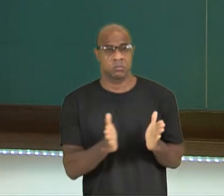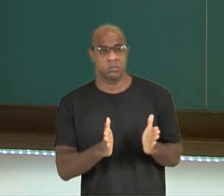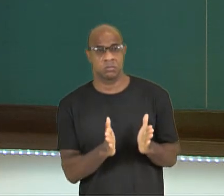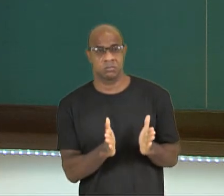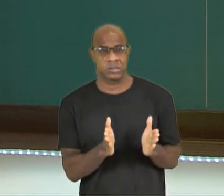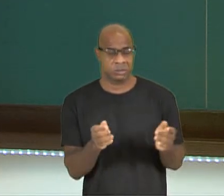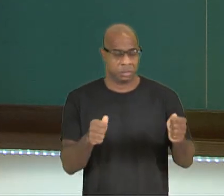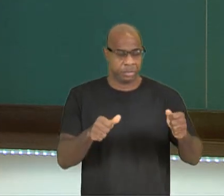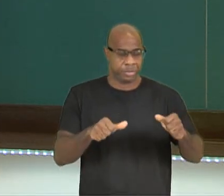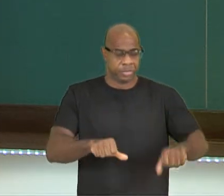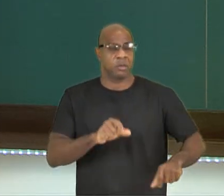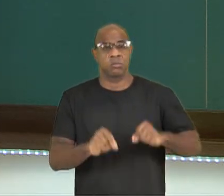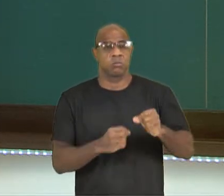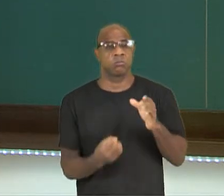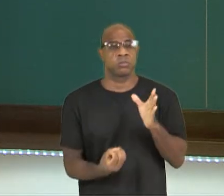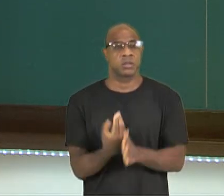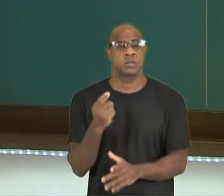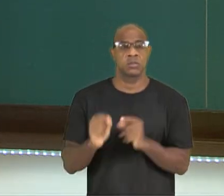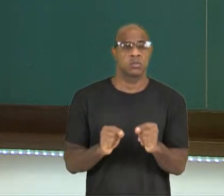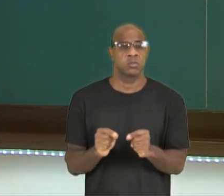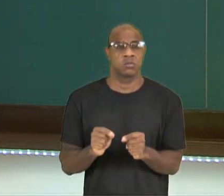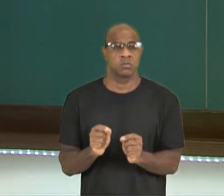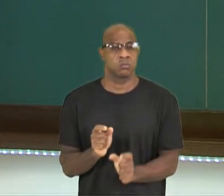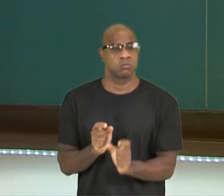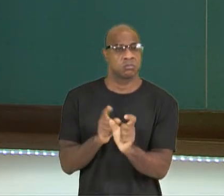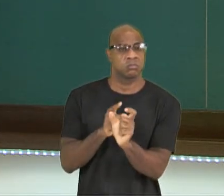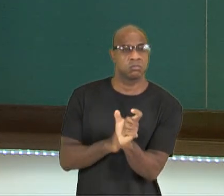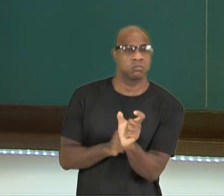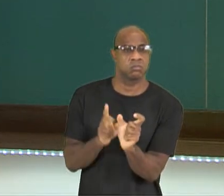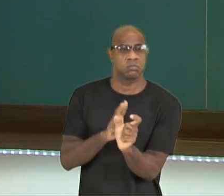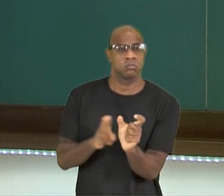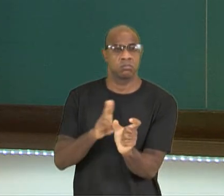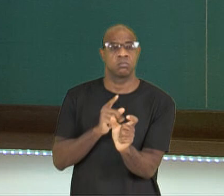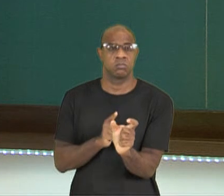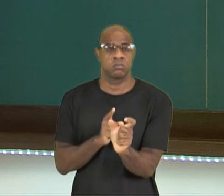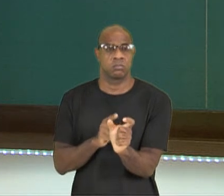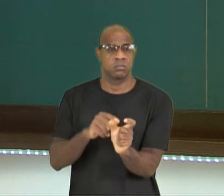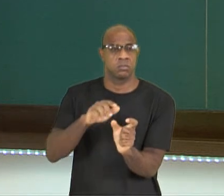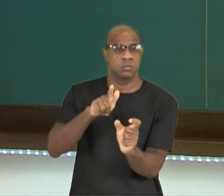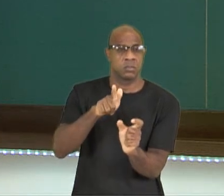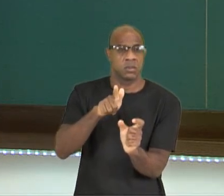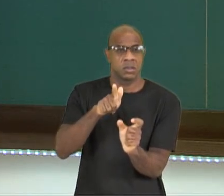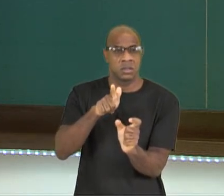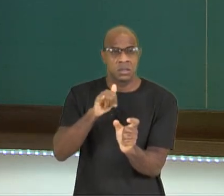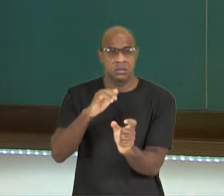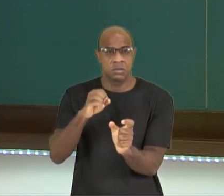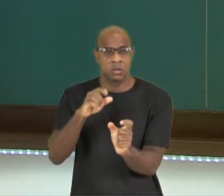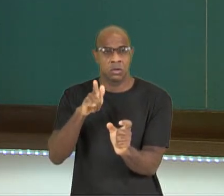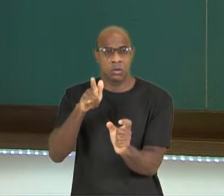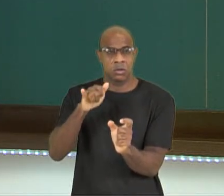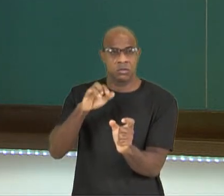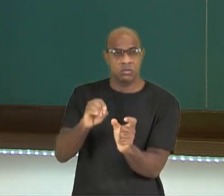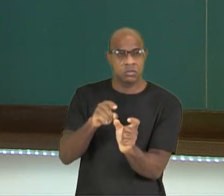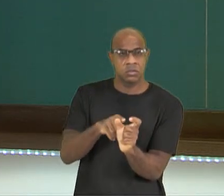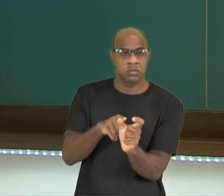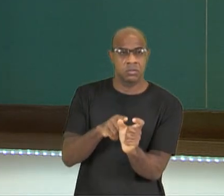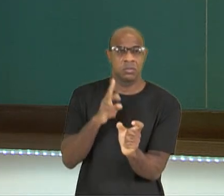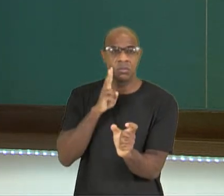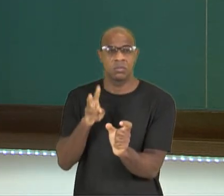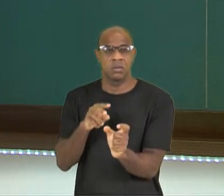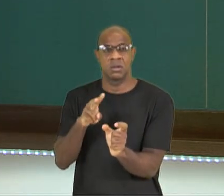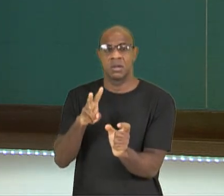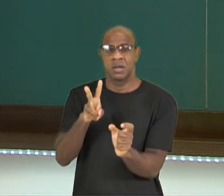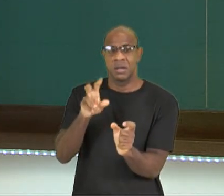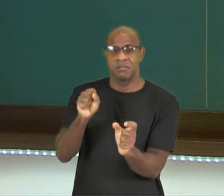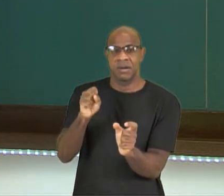Renascimento, e ela foi criada, esse termo foi usado pela primeira vez por Giorgio Vasari. Vasari, ele foi um artista também